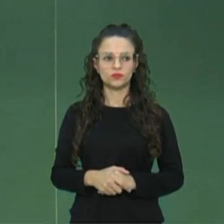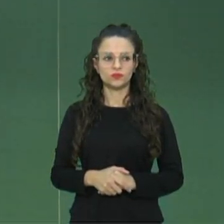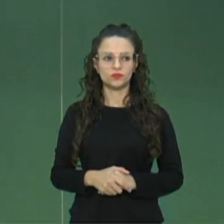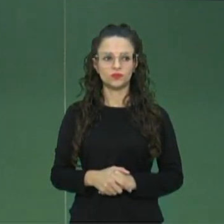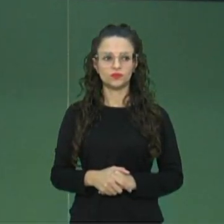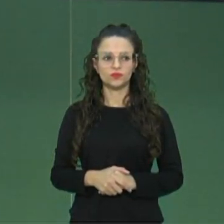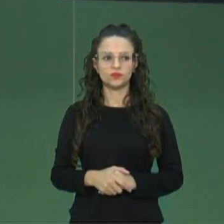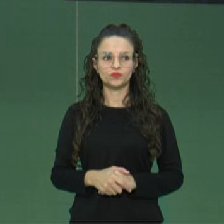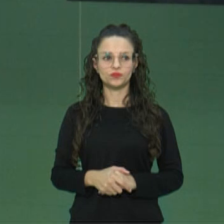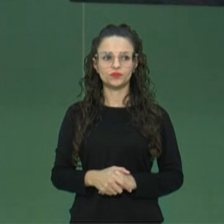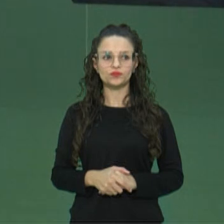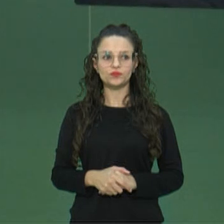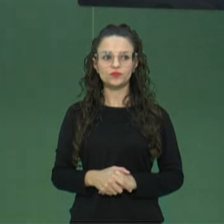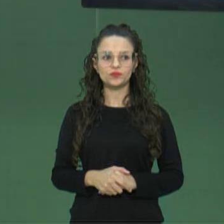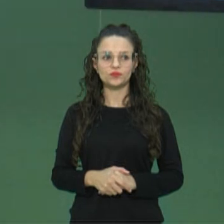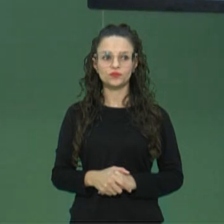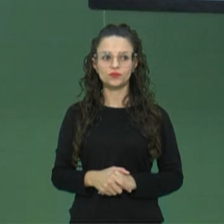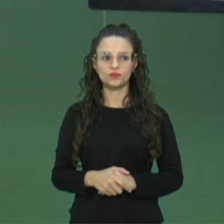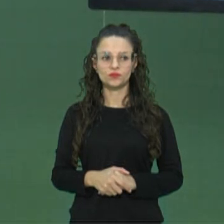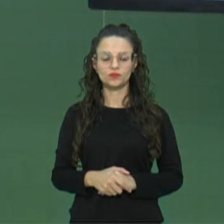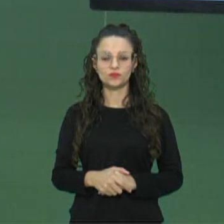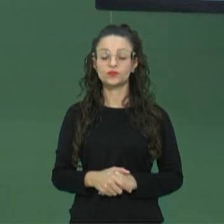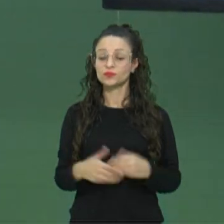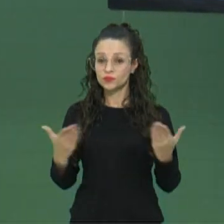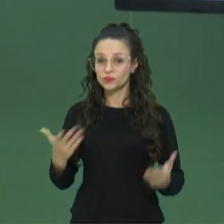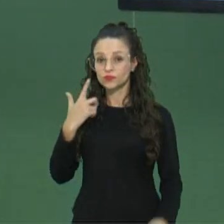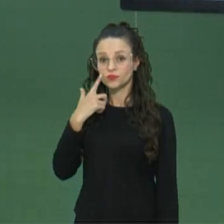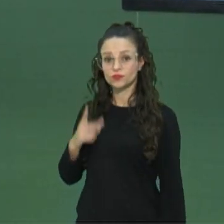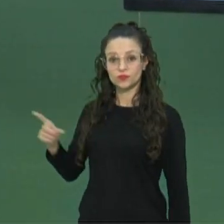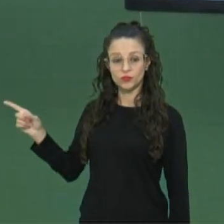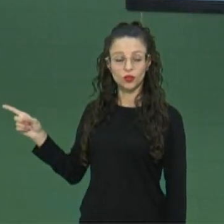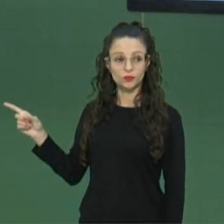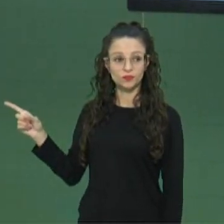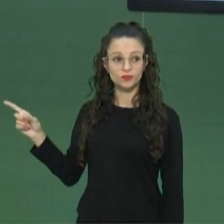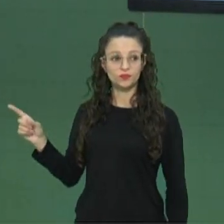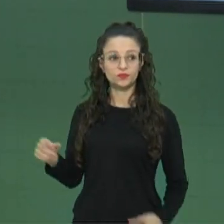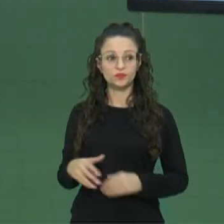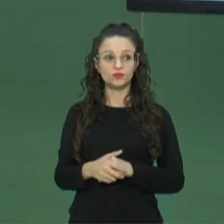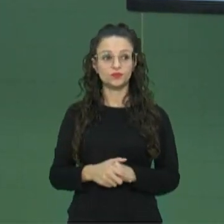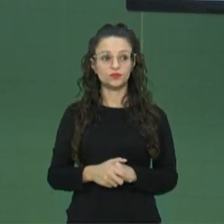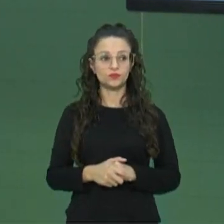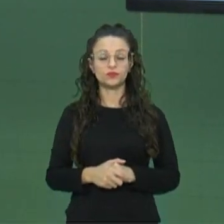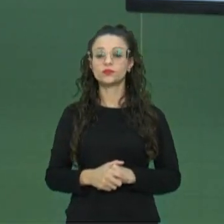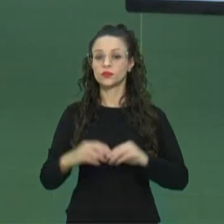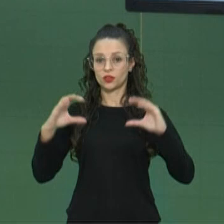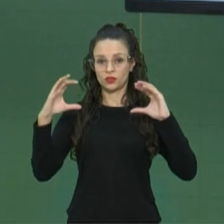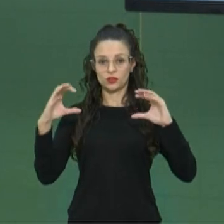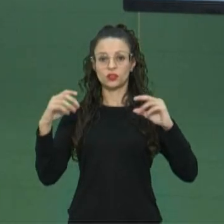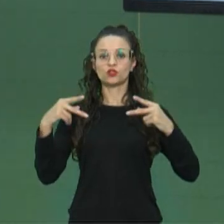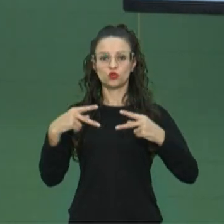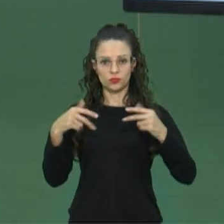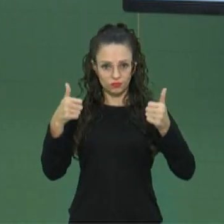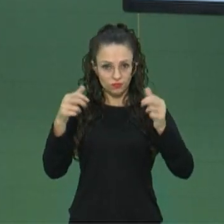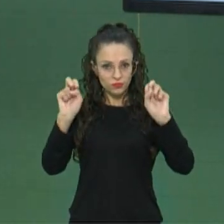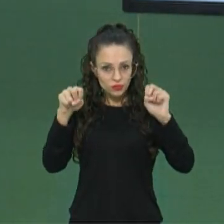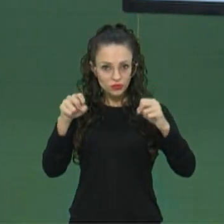CH3 aqui, CH3 aqui. Então, olha só. Eu tenho a minha dupla ligação?